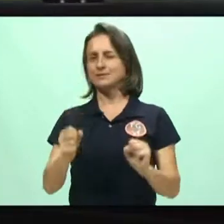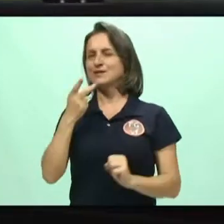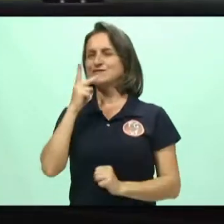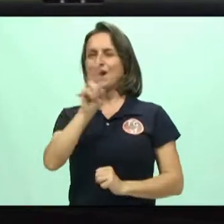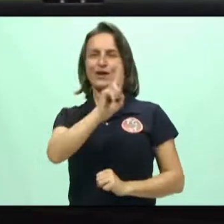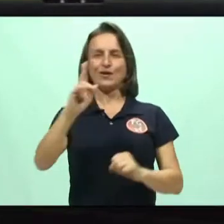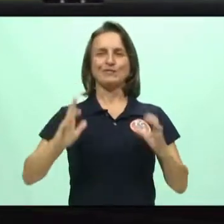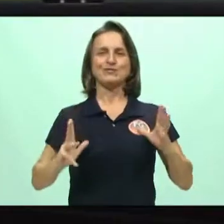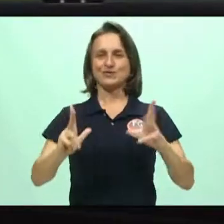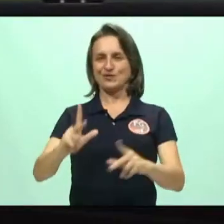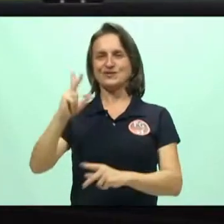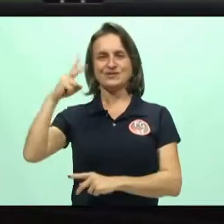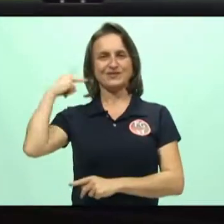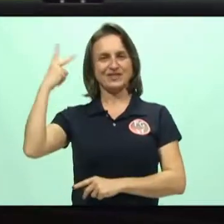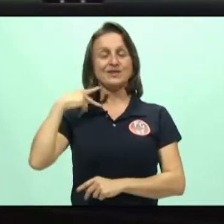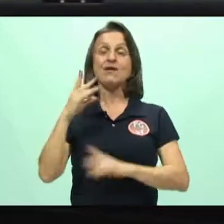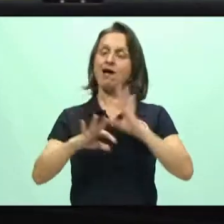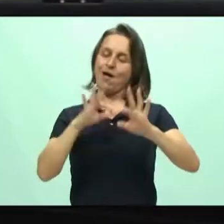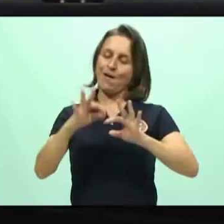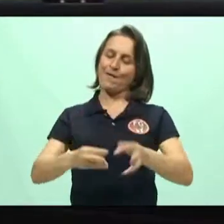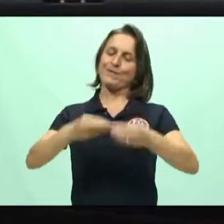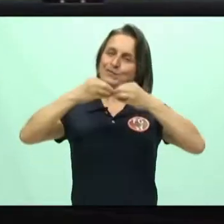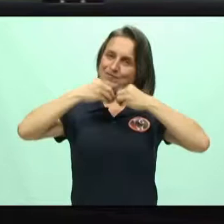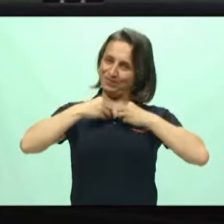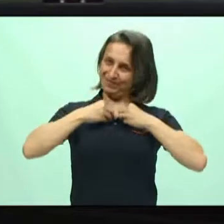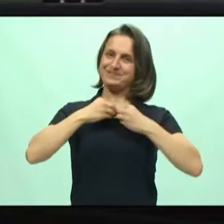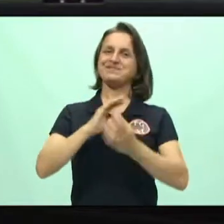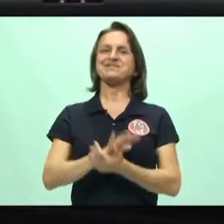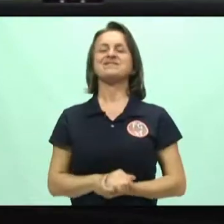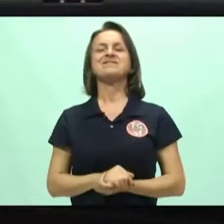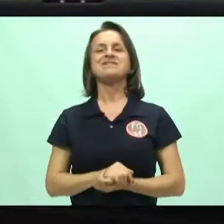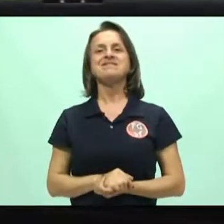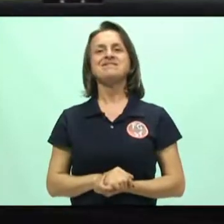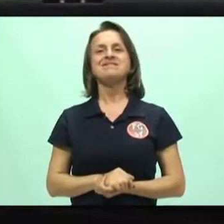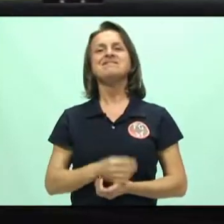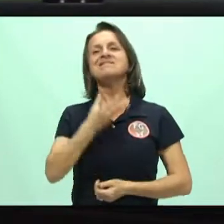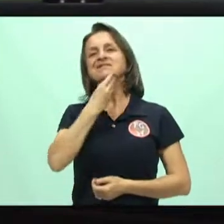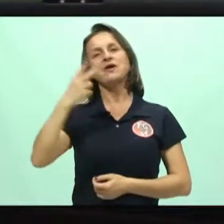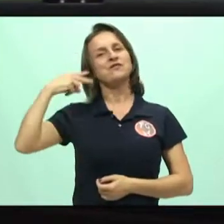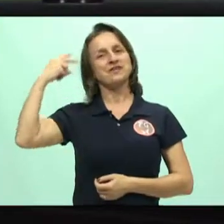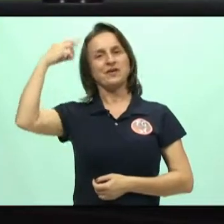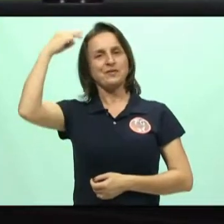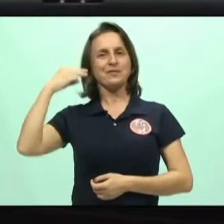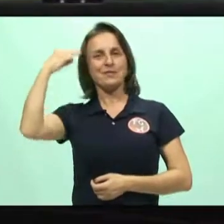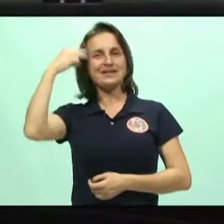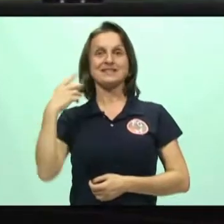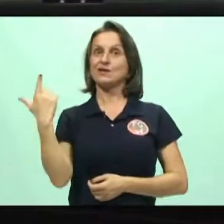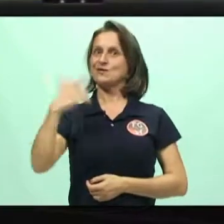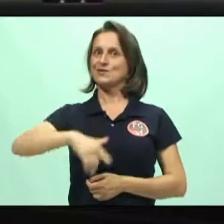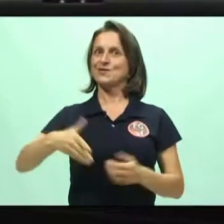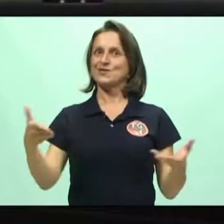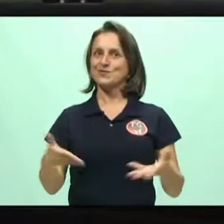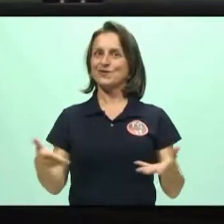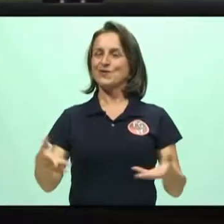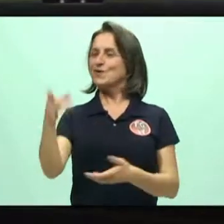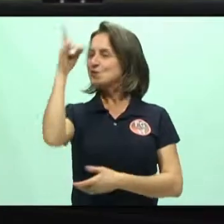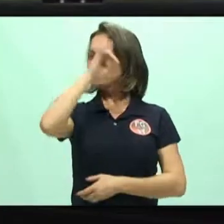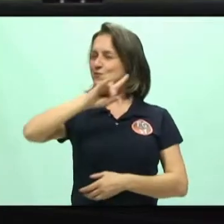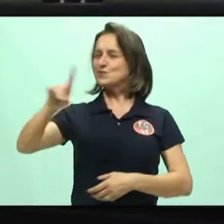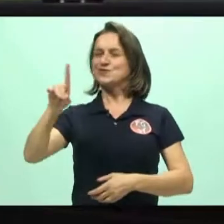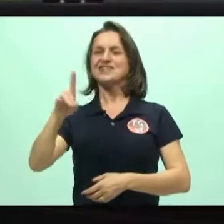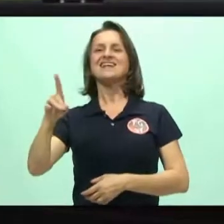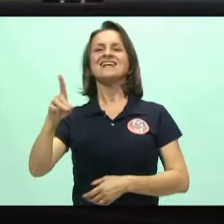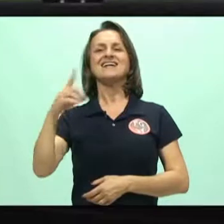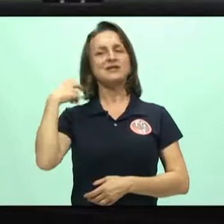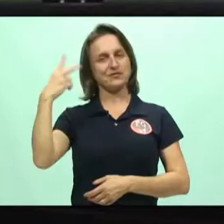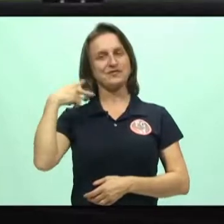todos os seus vereadores é um presente nós recebemos o vereador Marcelo novamente hoje justamente um dia Como é o